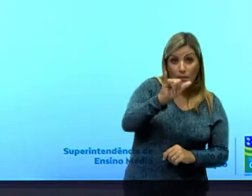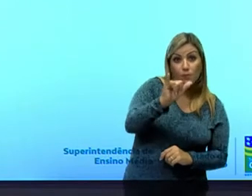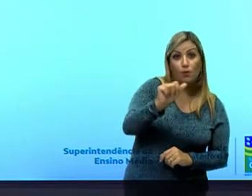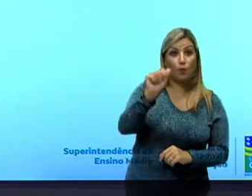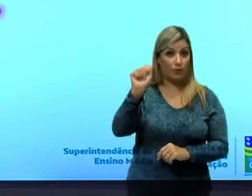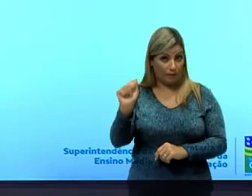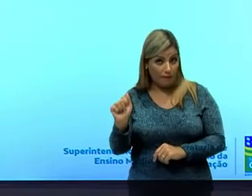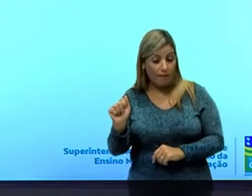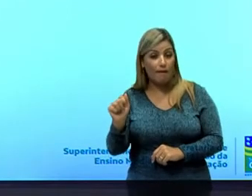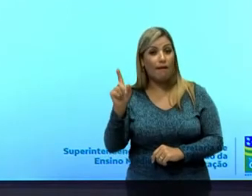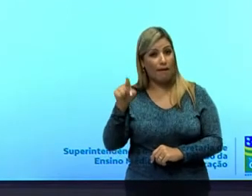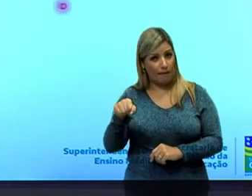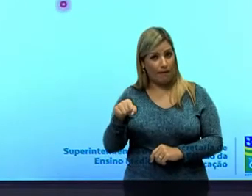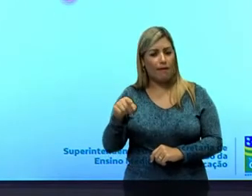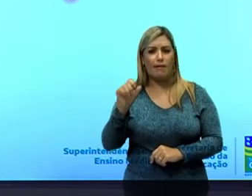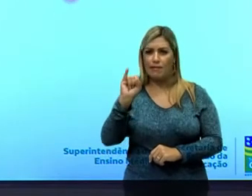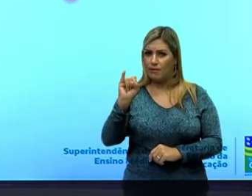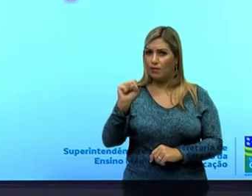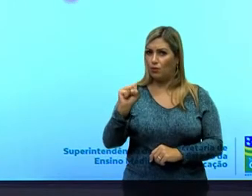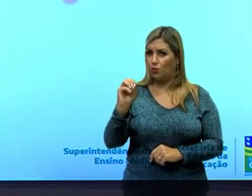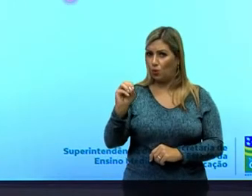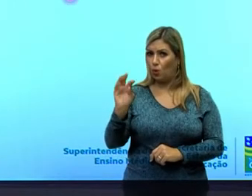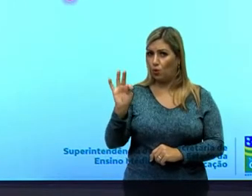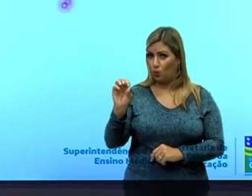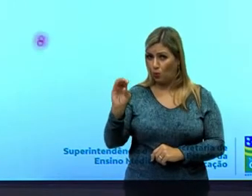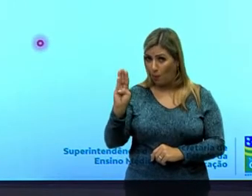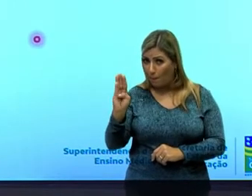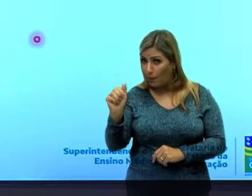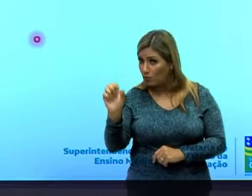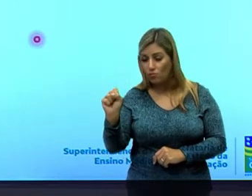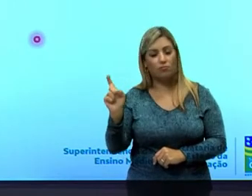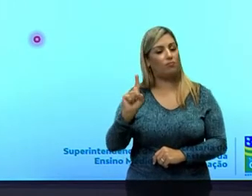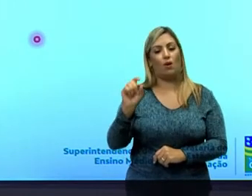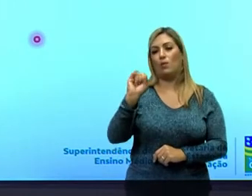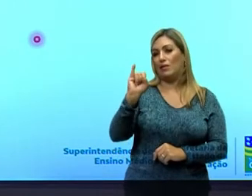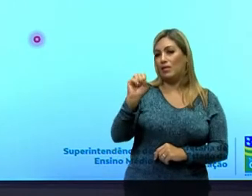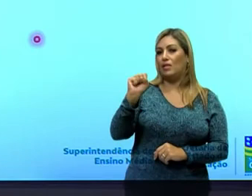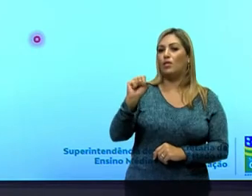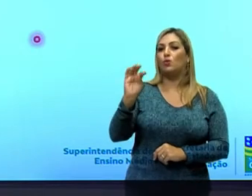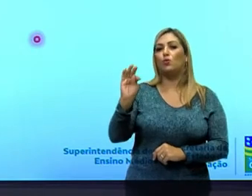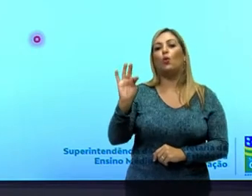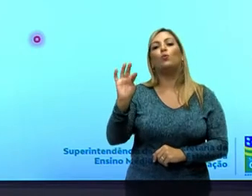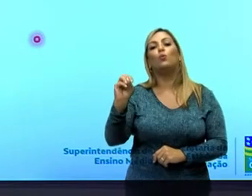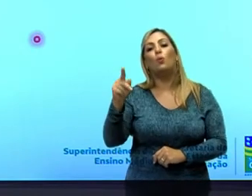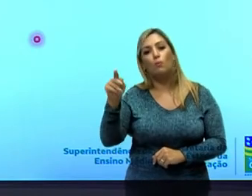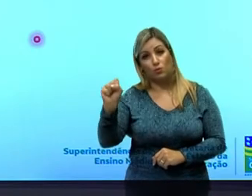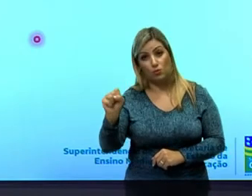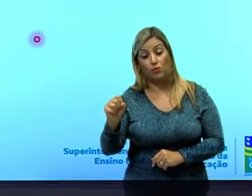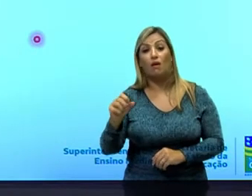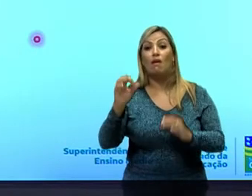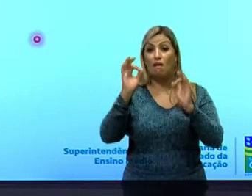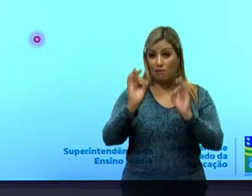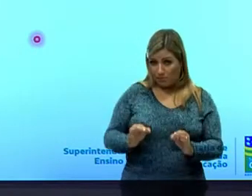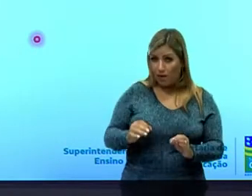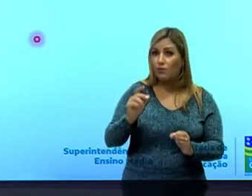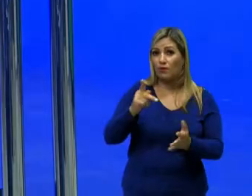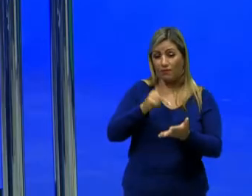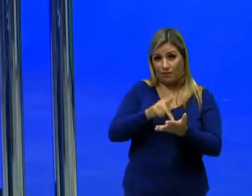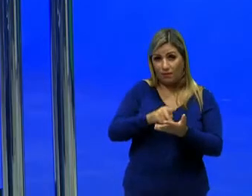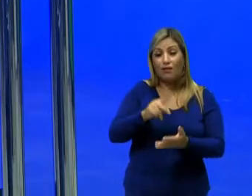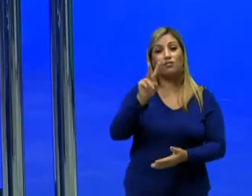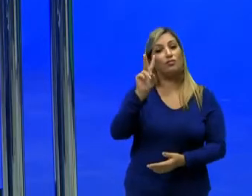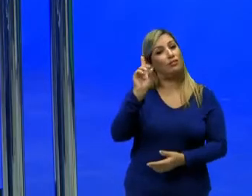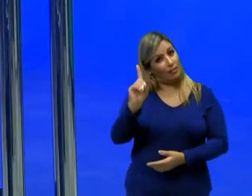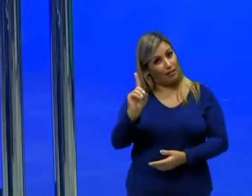são isóbaros y&a são isótopos então a alternativa verdadeira é a alternativa de é